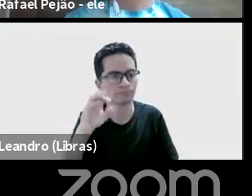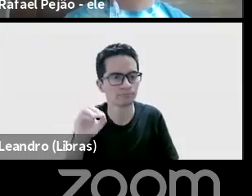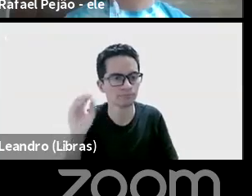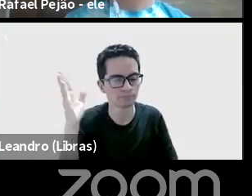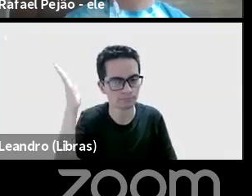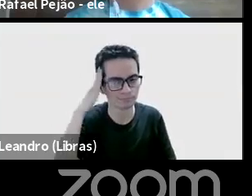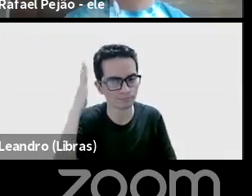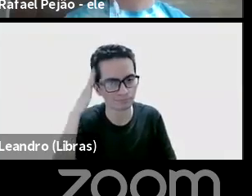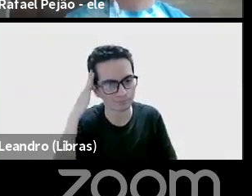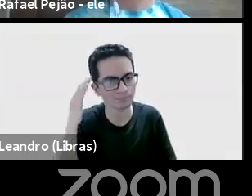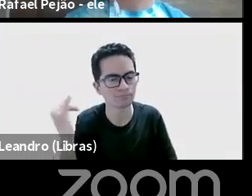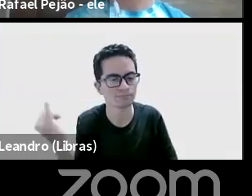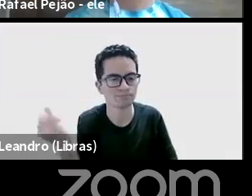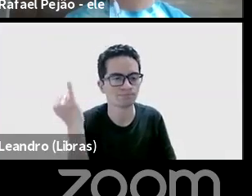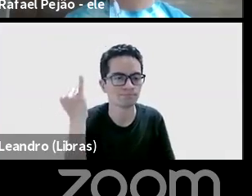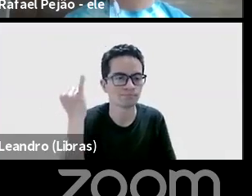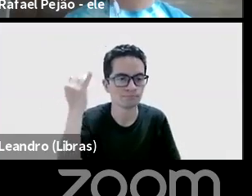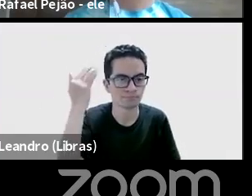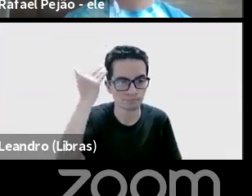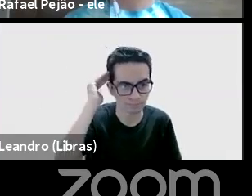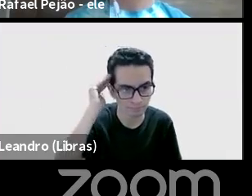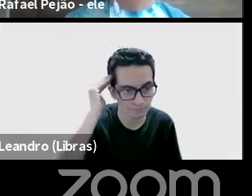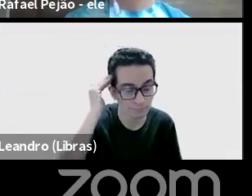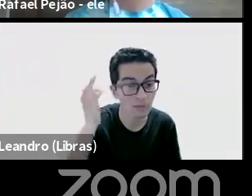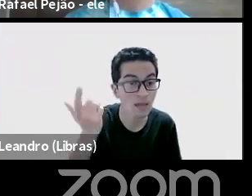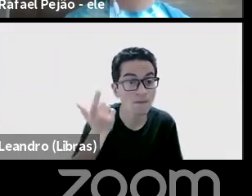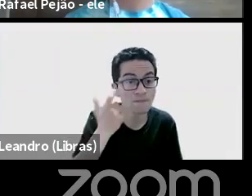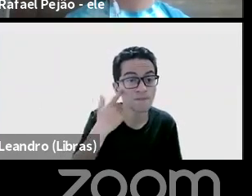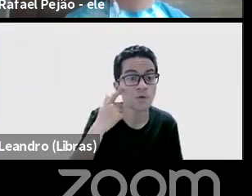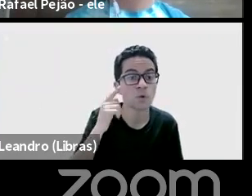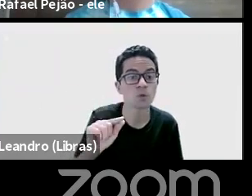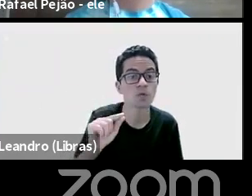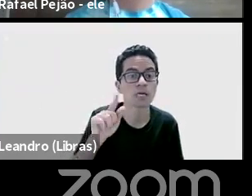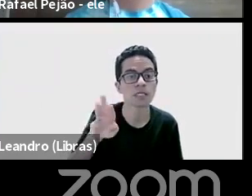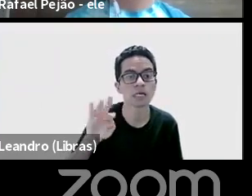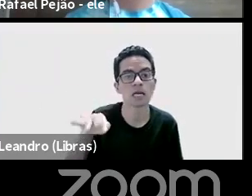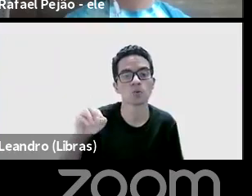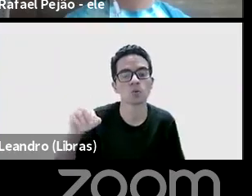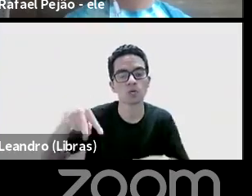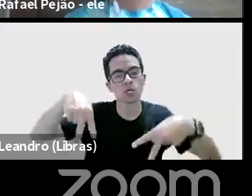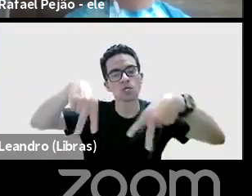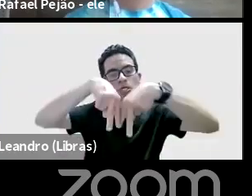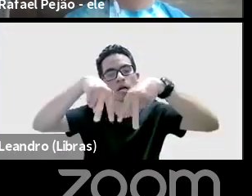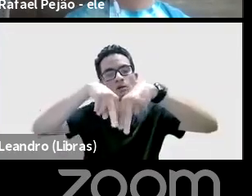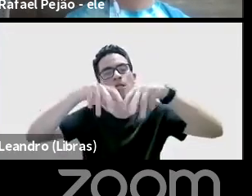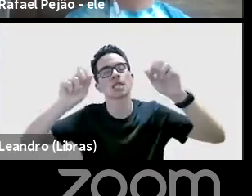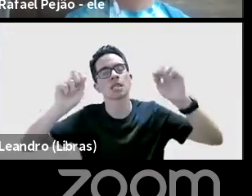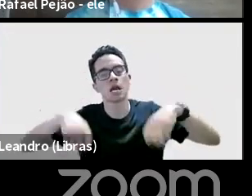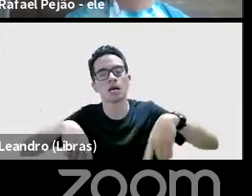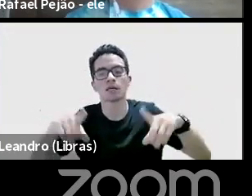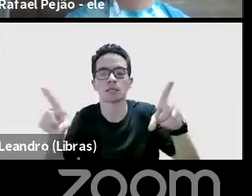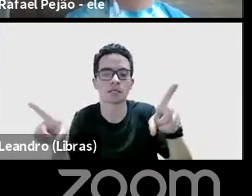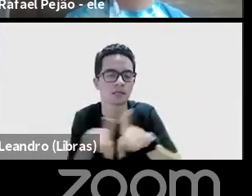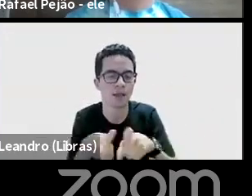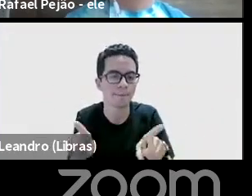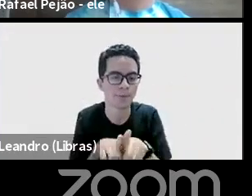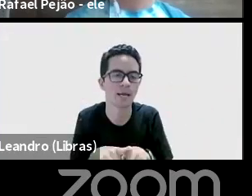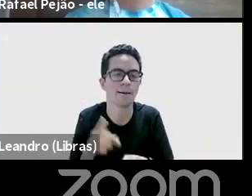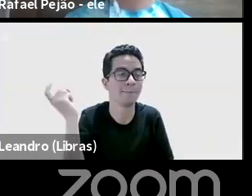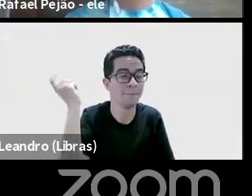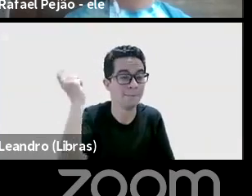é importante, né, mas a gente pode olhar também para a questão dos gêneros, a gente pode olhar também, né, para a